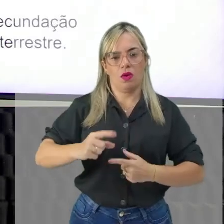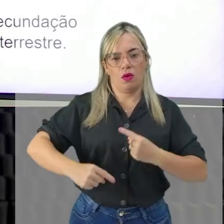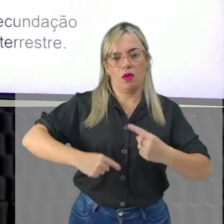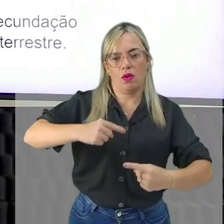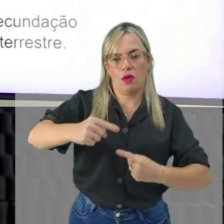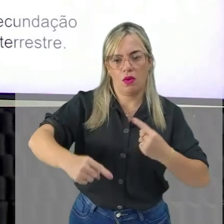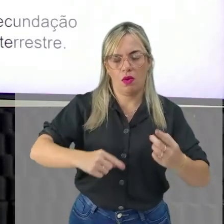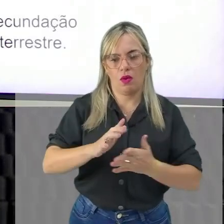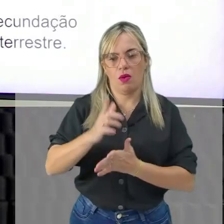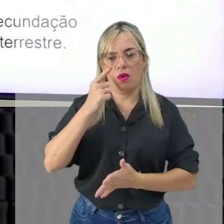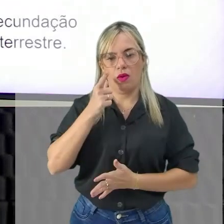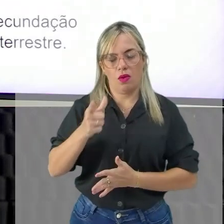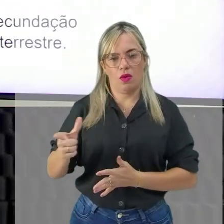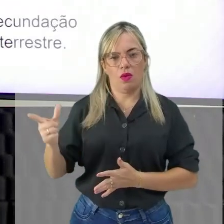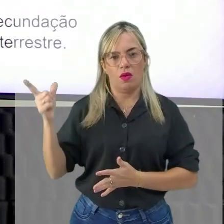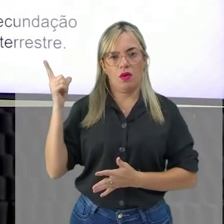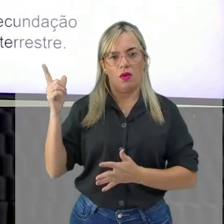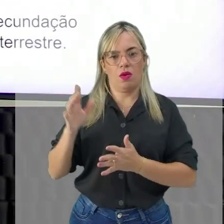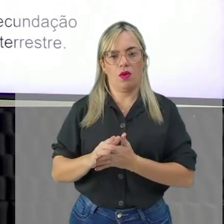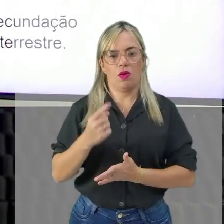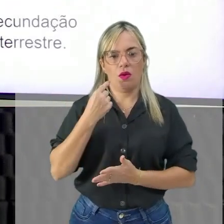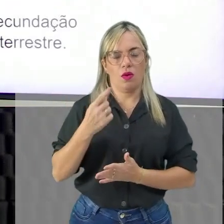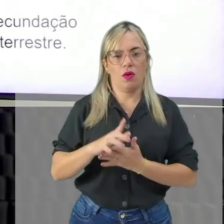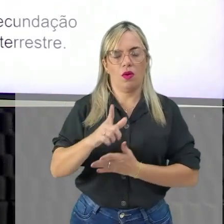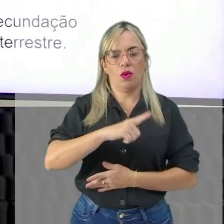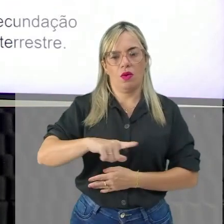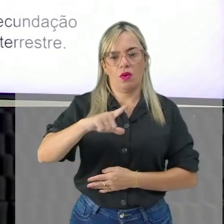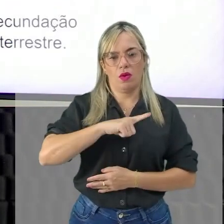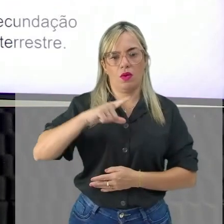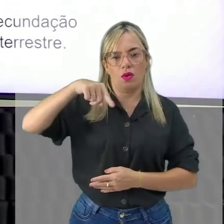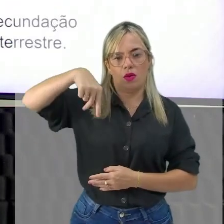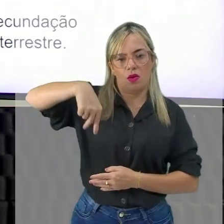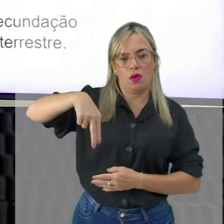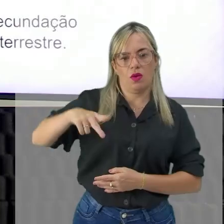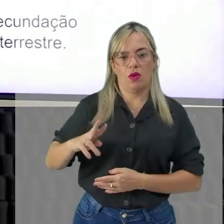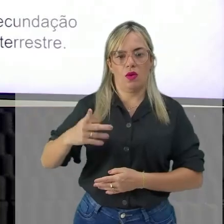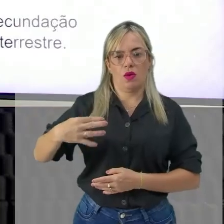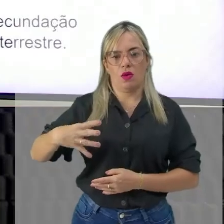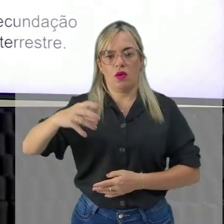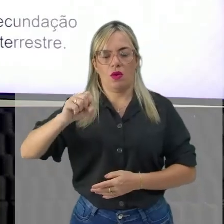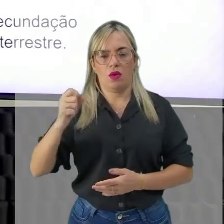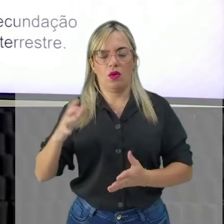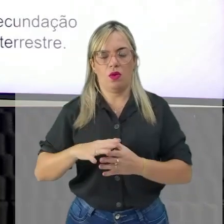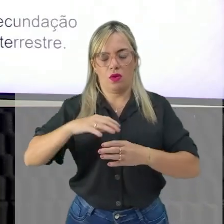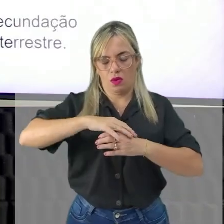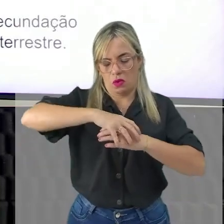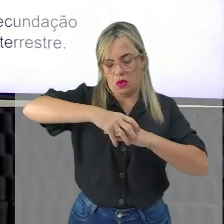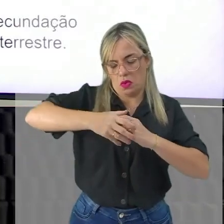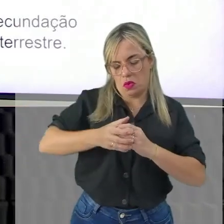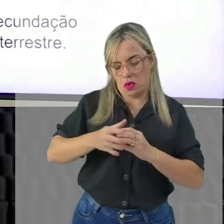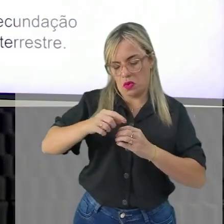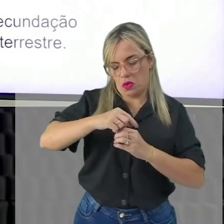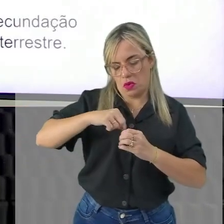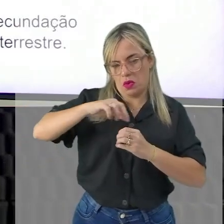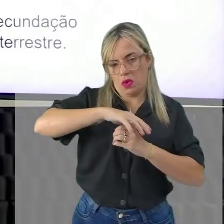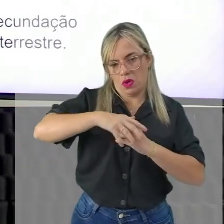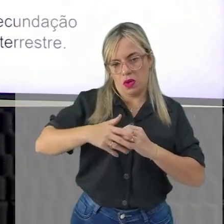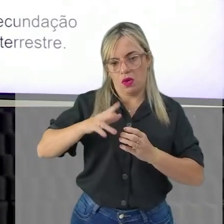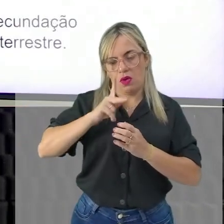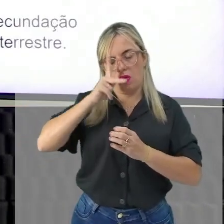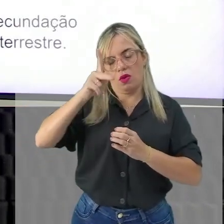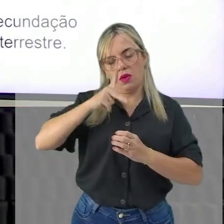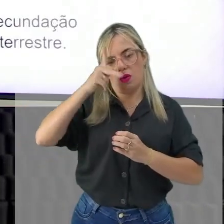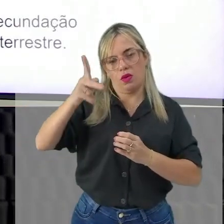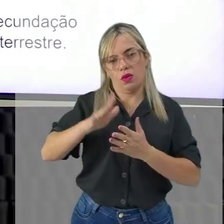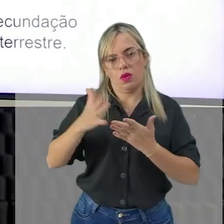Então, tem a fecundação interna, né, os quelônios, e o ovo tem que ter a casca resistente, porque a partir